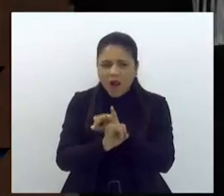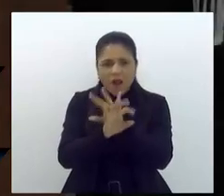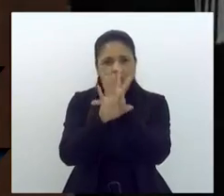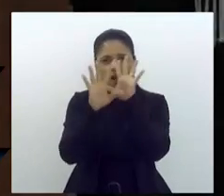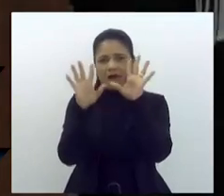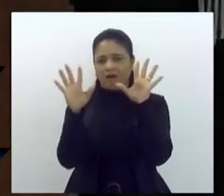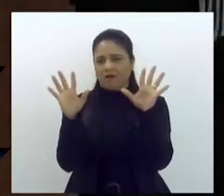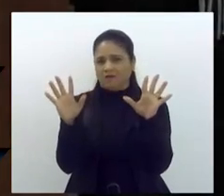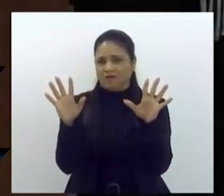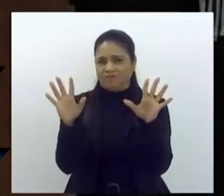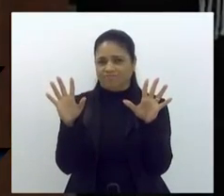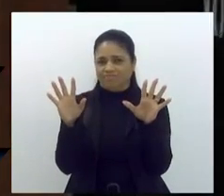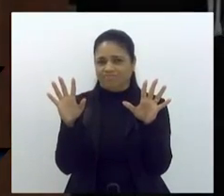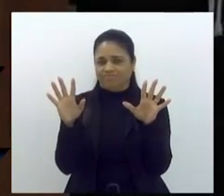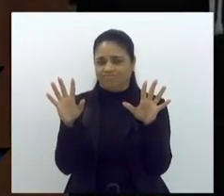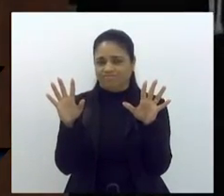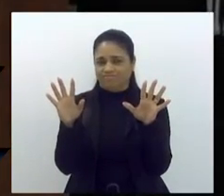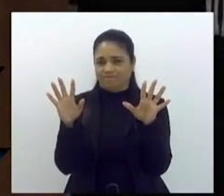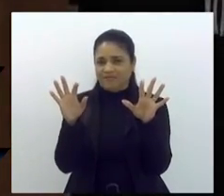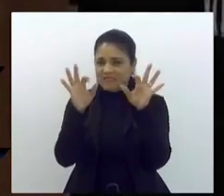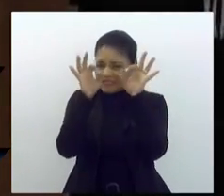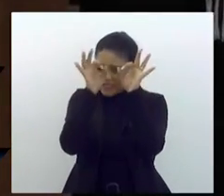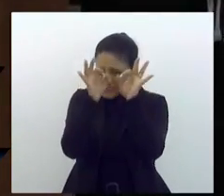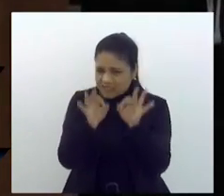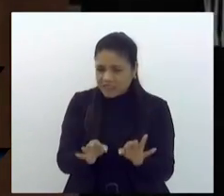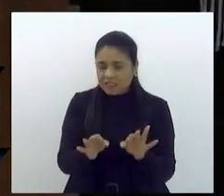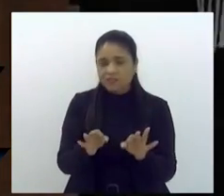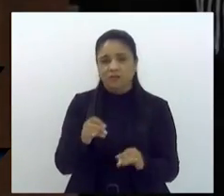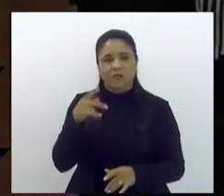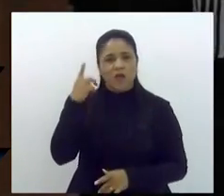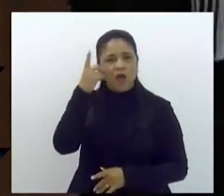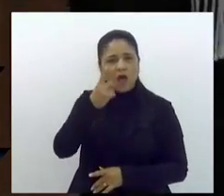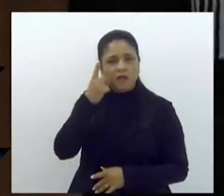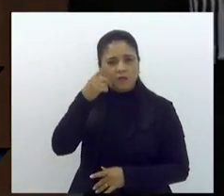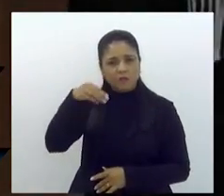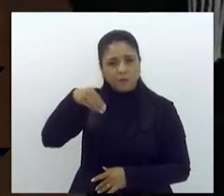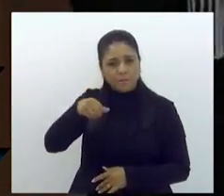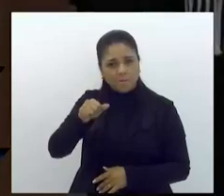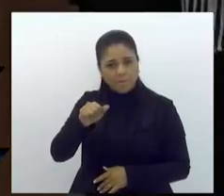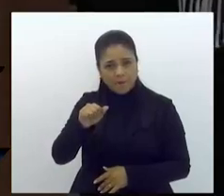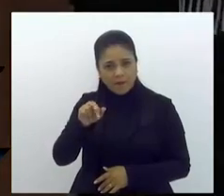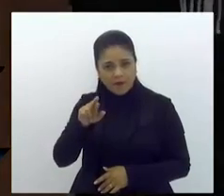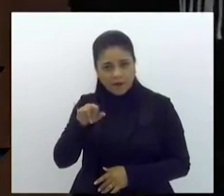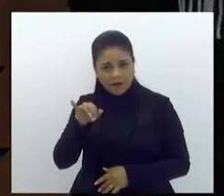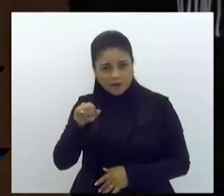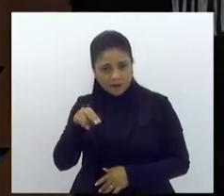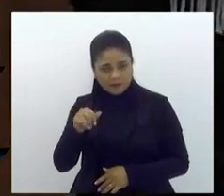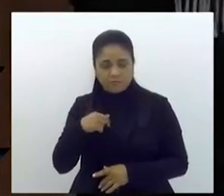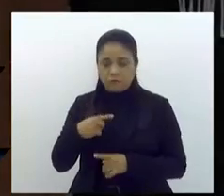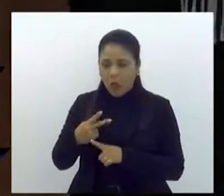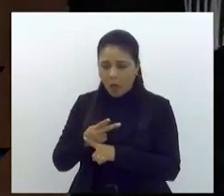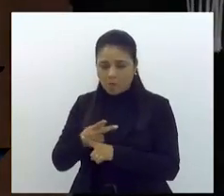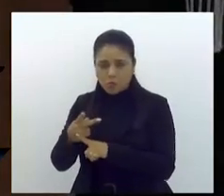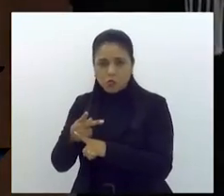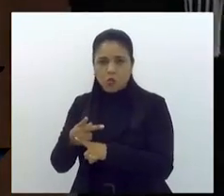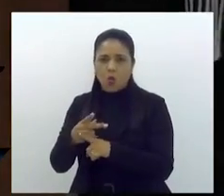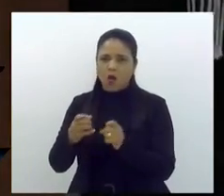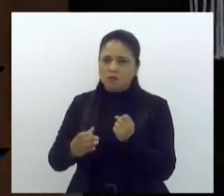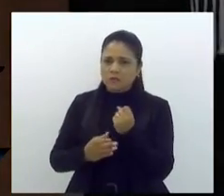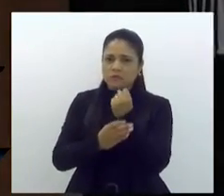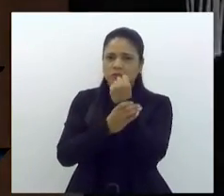é evidente que a deputada Marina já procurou as forças de Segurança Pública